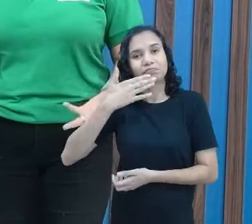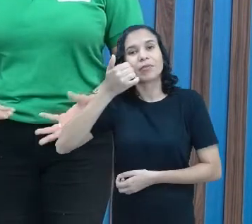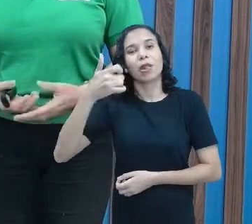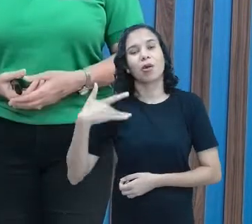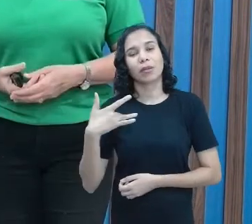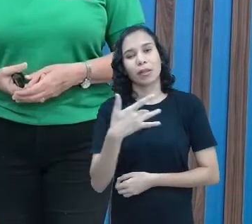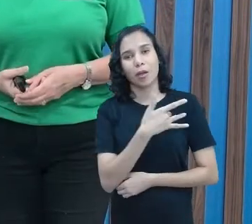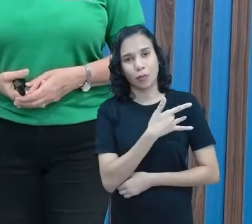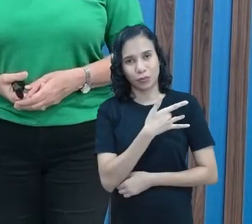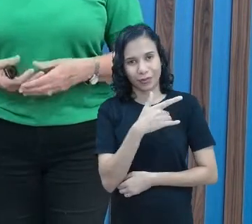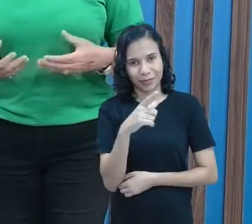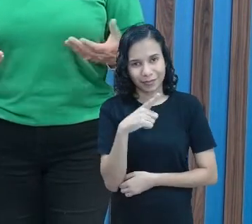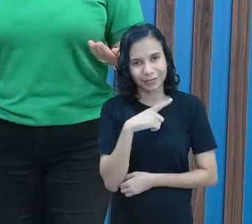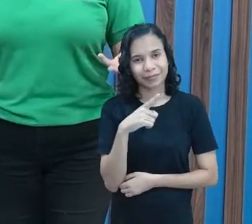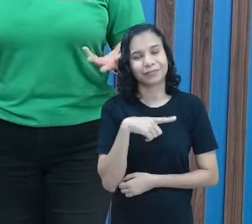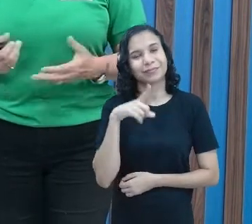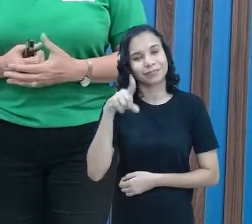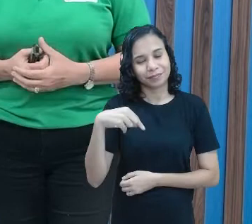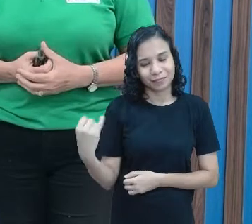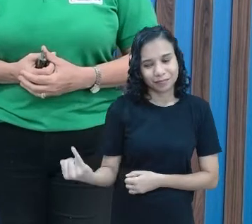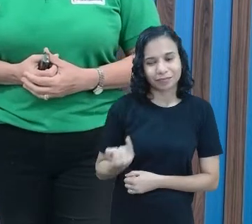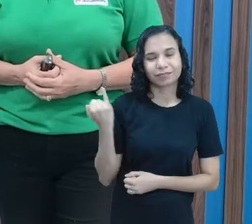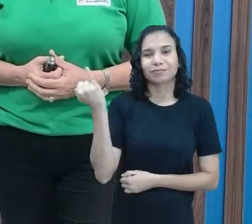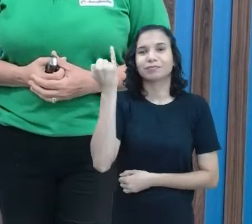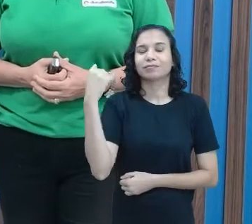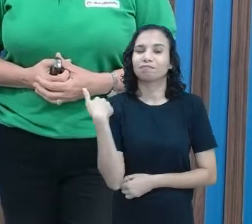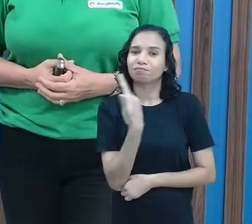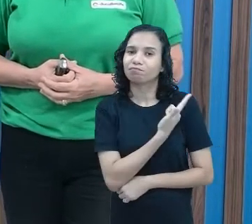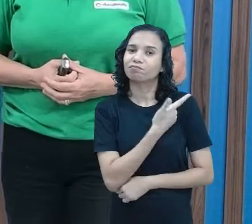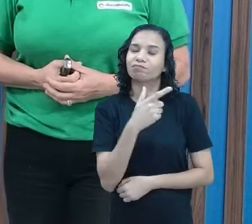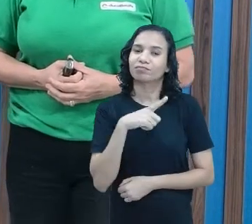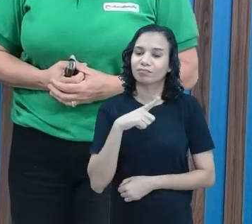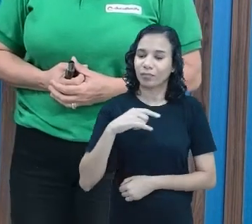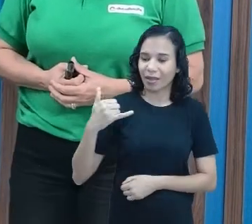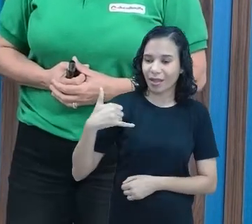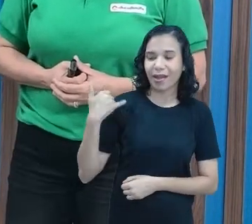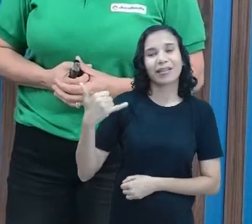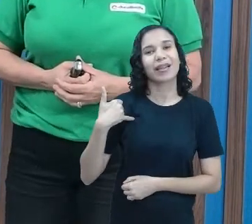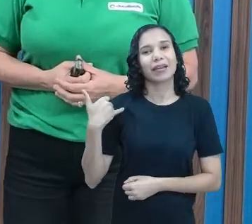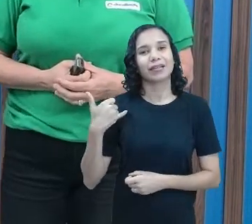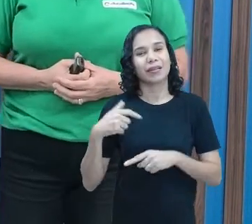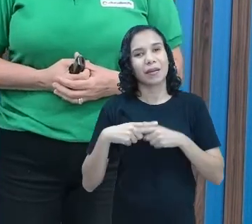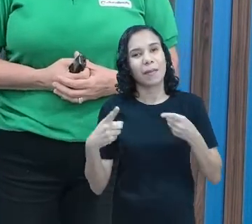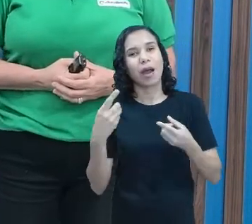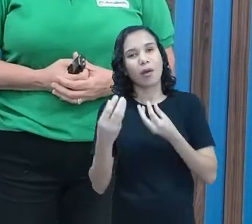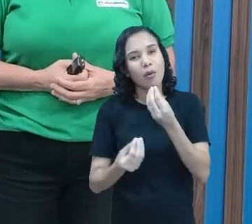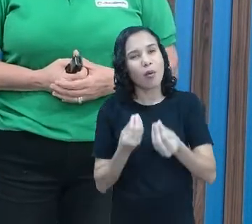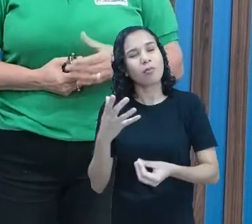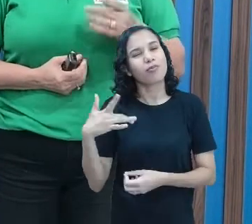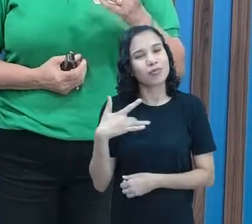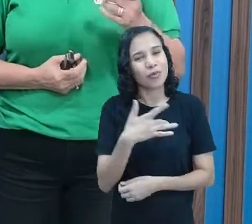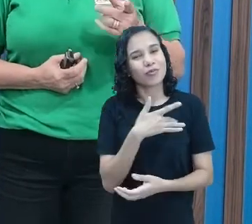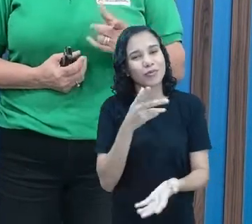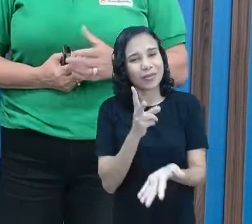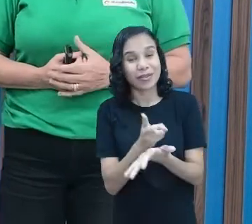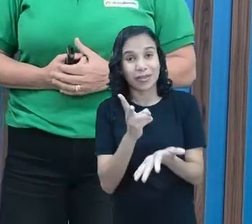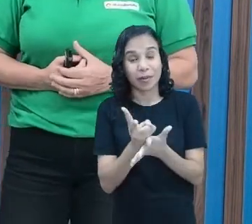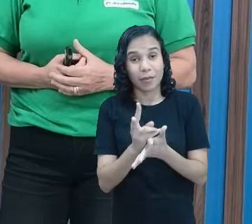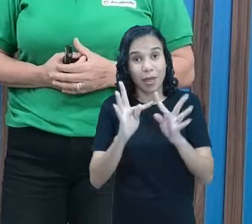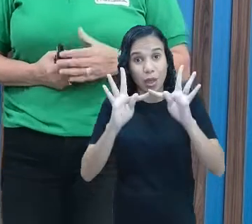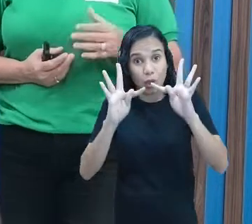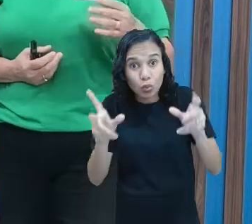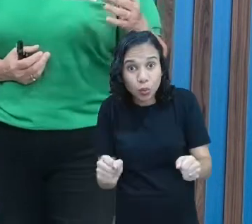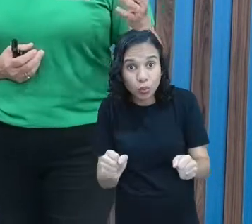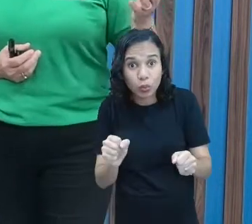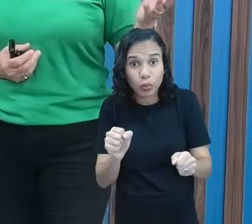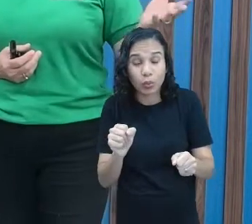forma saudável, né? É importante que chegamos a essa idade, mas de forma saudável. E isso tudo, pessoal,